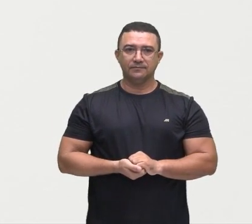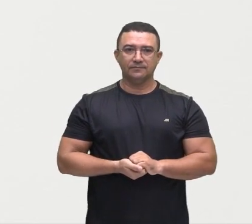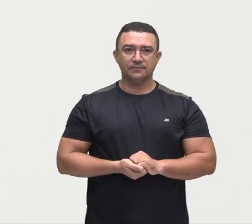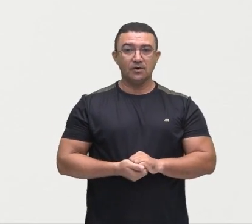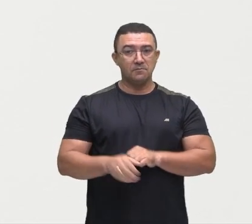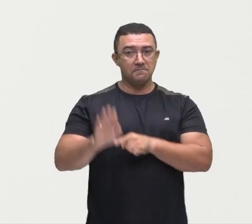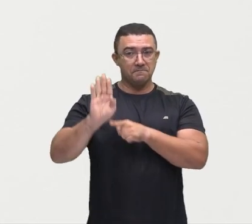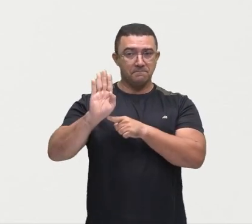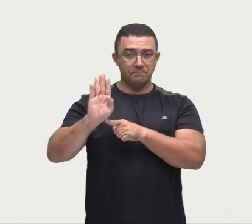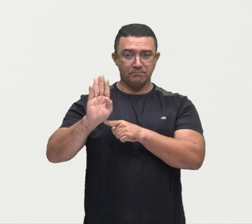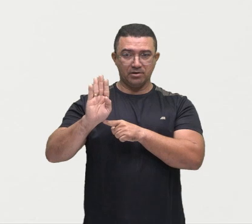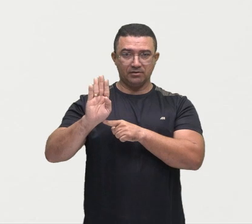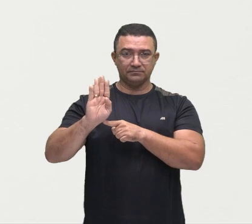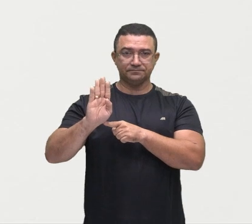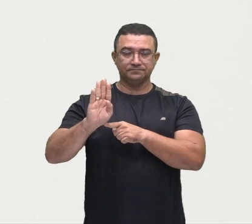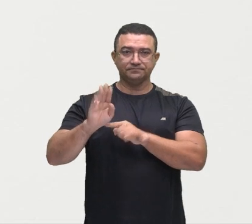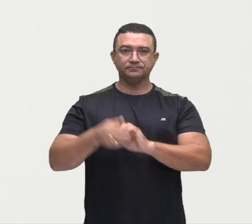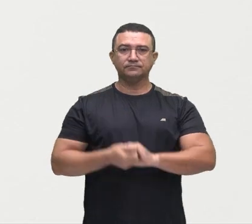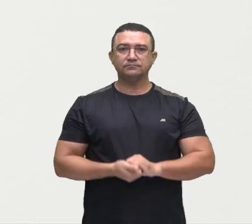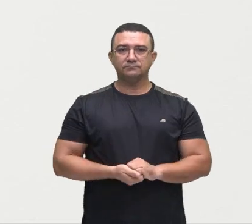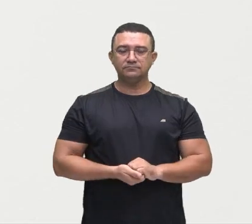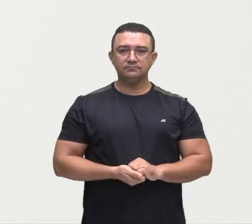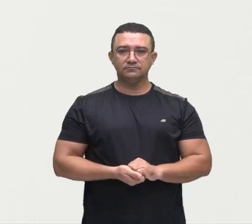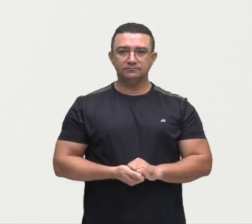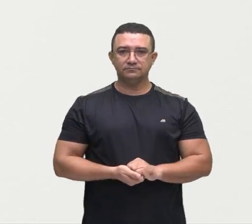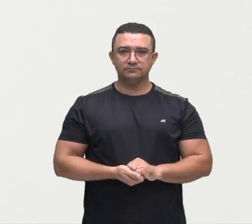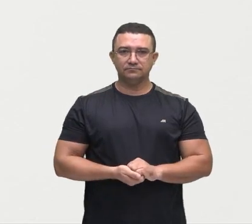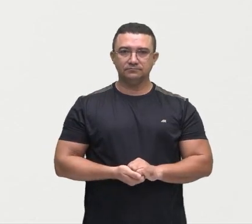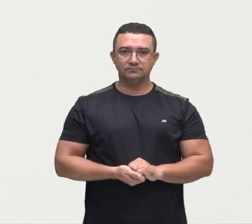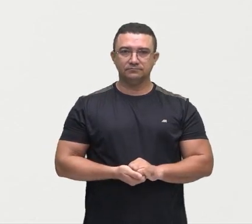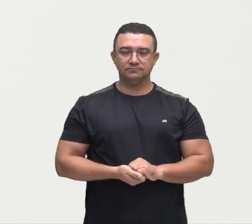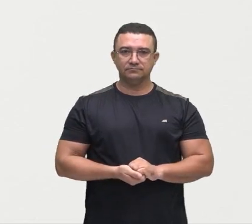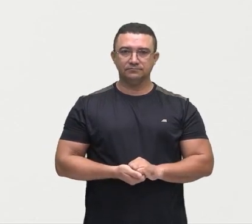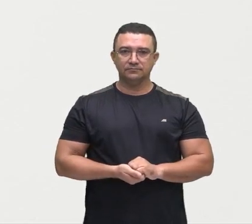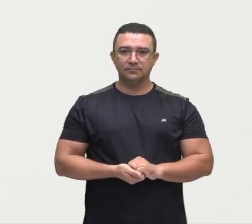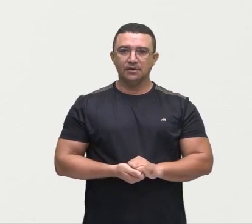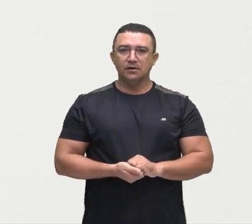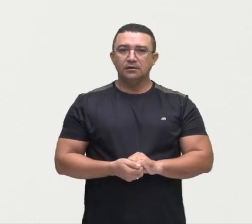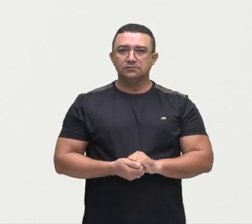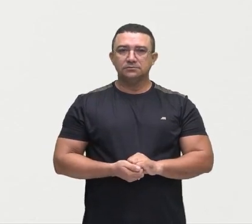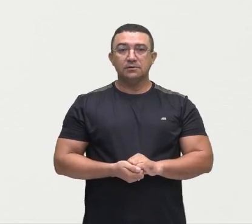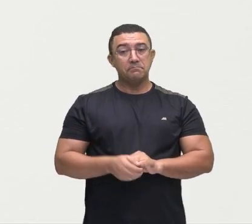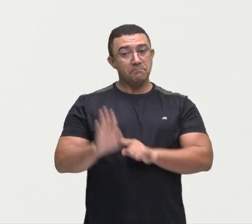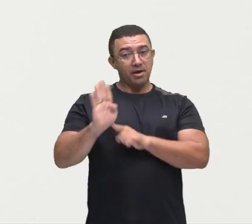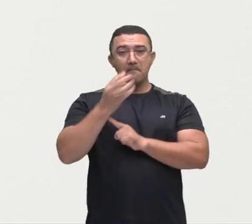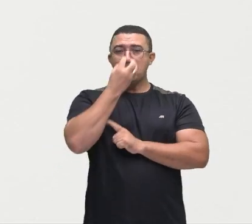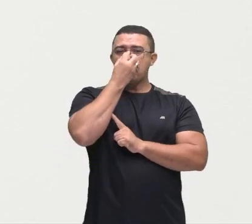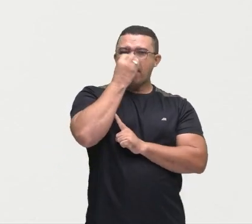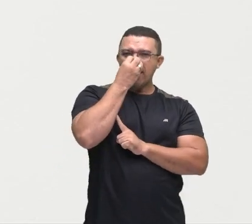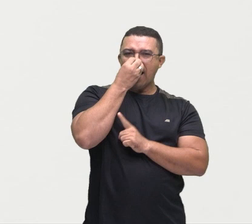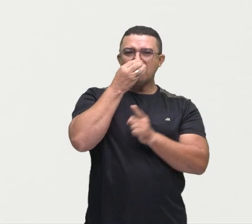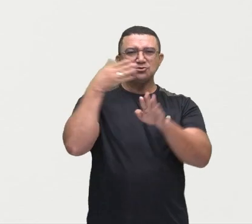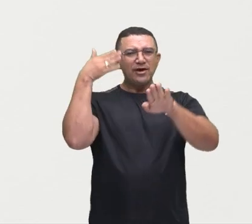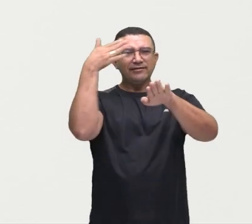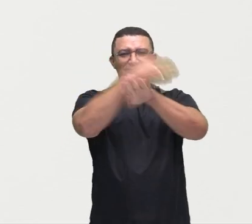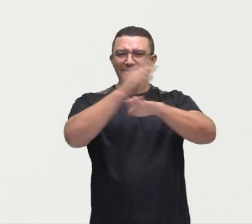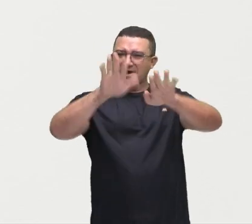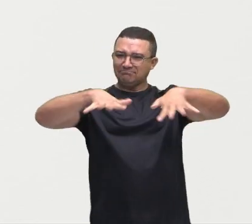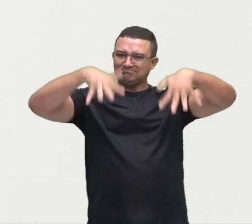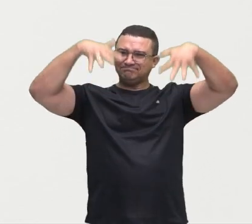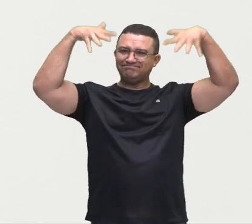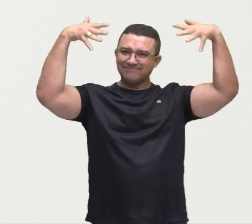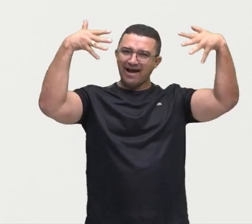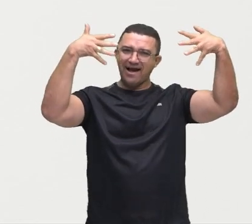para a letra B, analisar a letra B. Os meninos estão acertando? Vamos lá. Na letra B, os palhaços entraram no